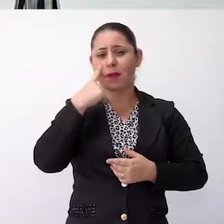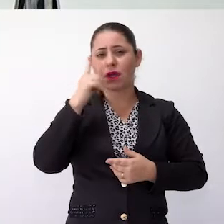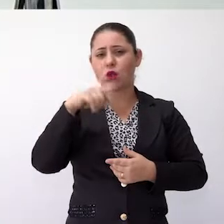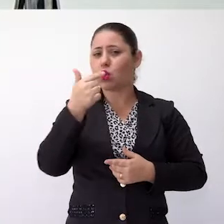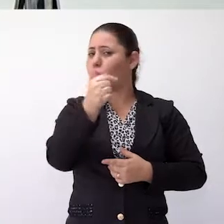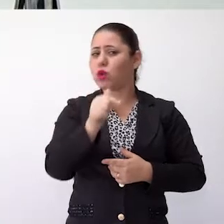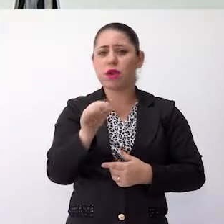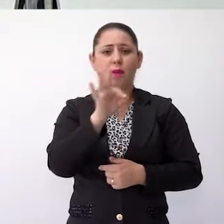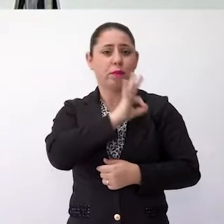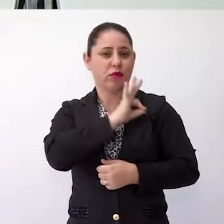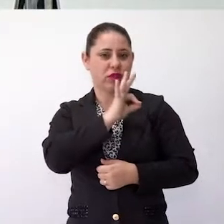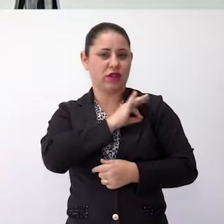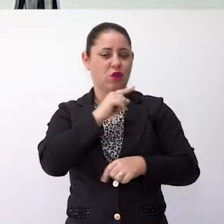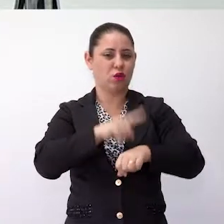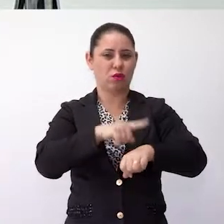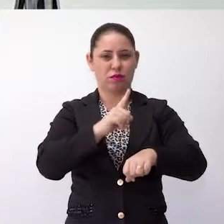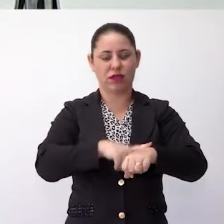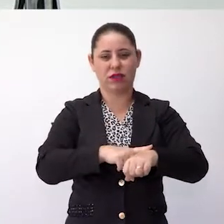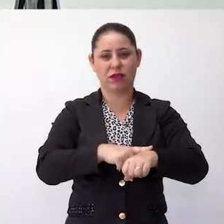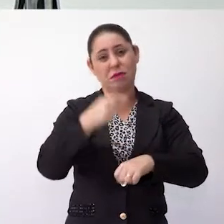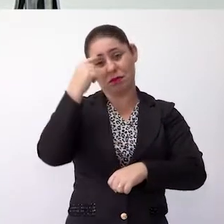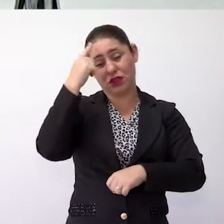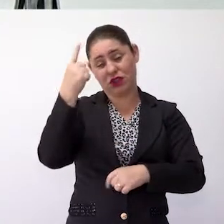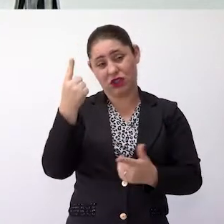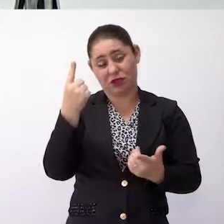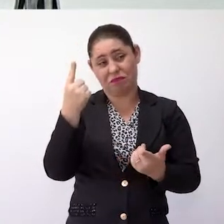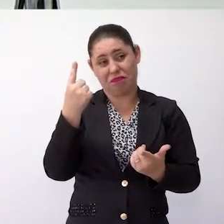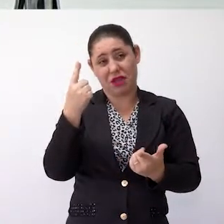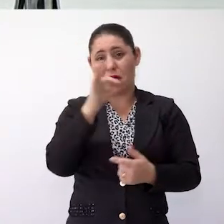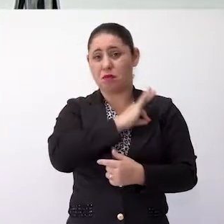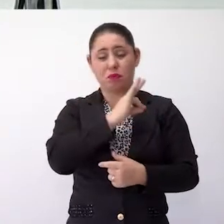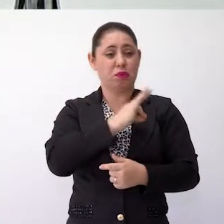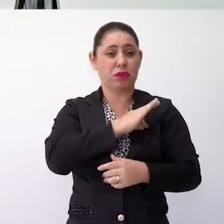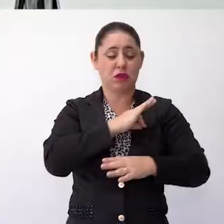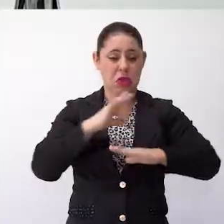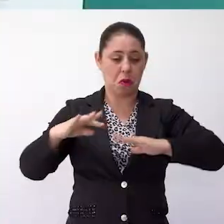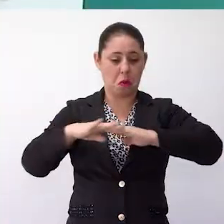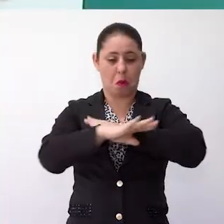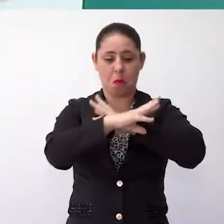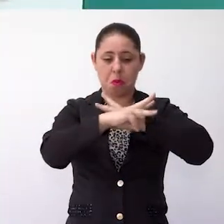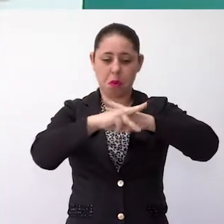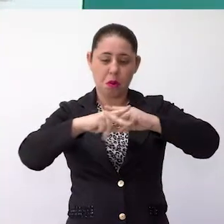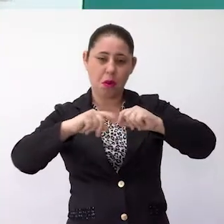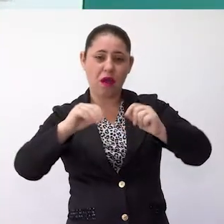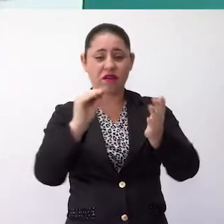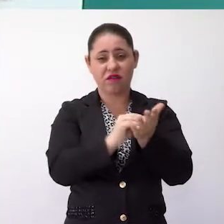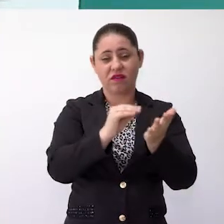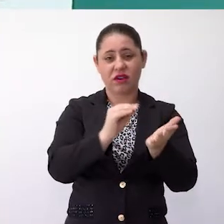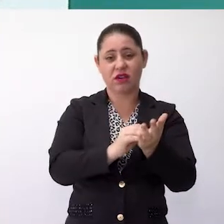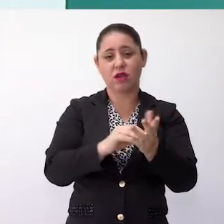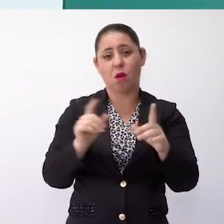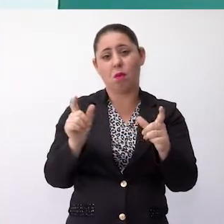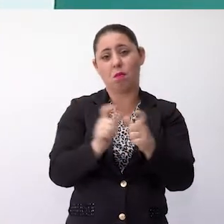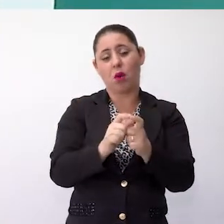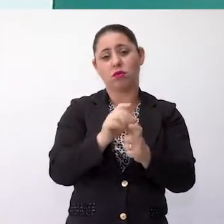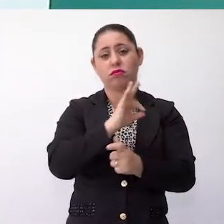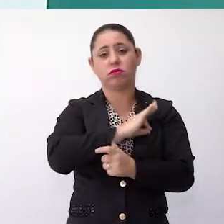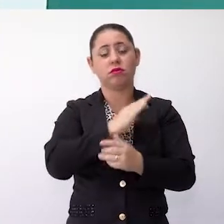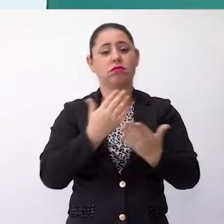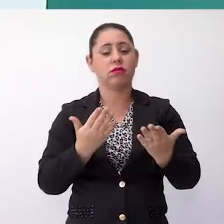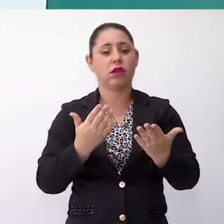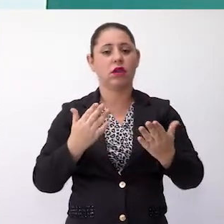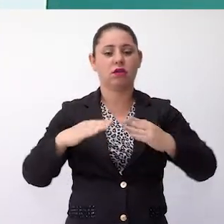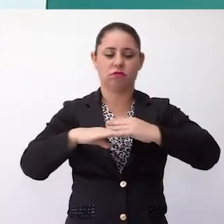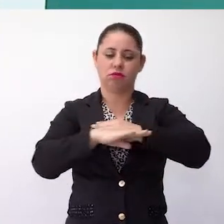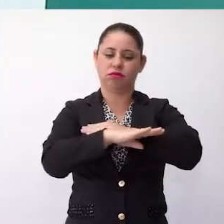um policiamento ali, né? Imagina-se que o policiamento ficaria nas rodovias pavimentadas. E essas rodovias não pavimentadas, elas são